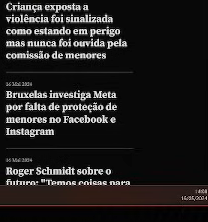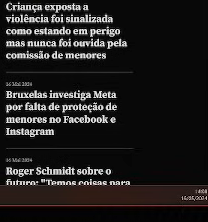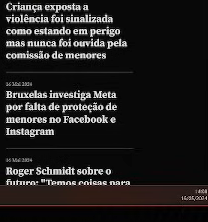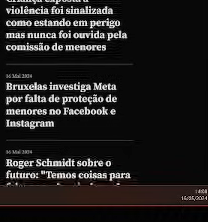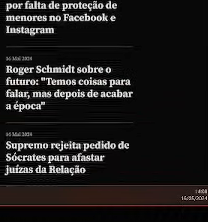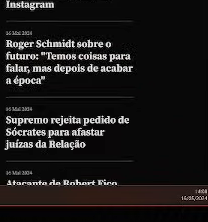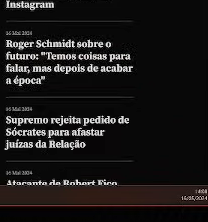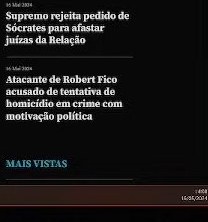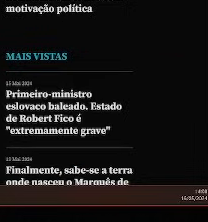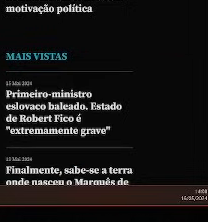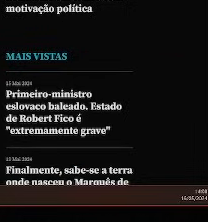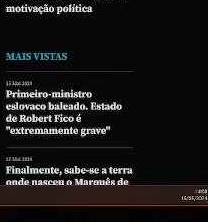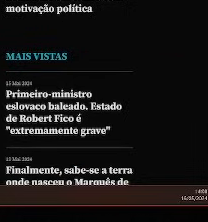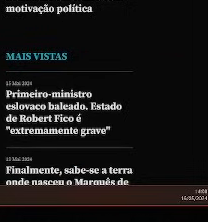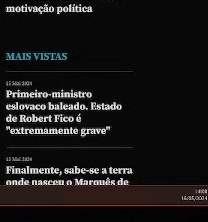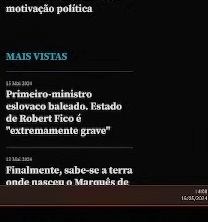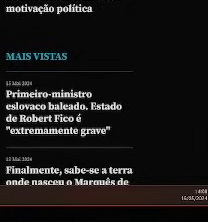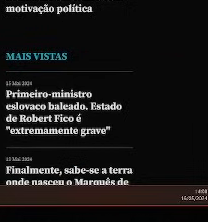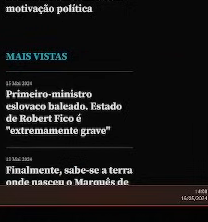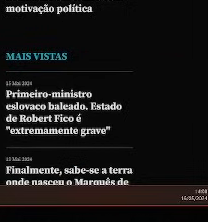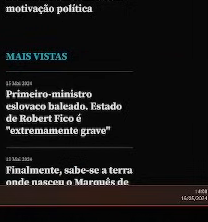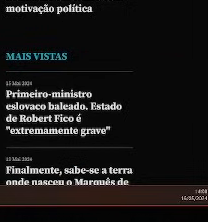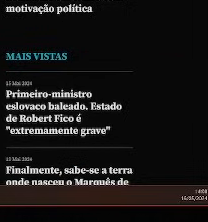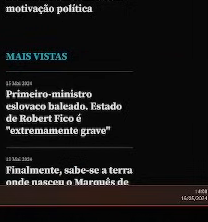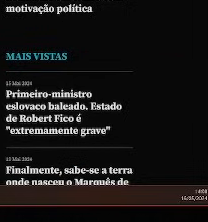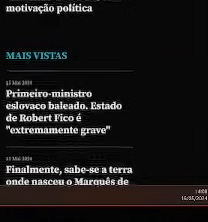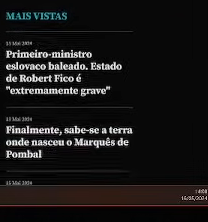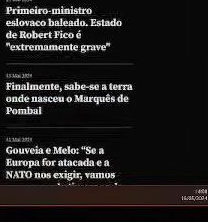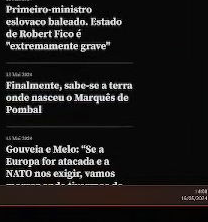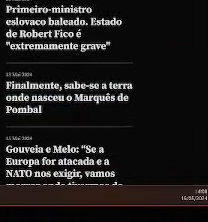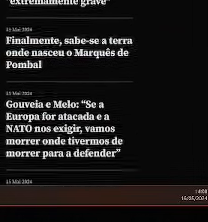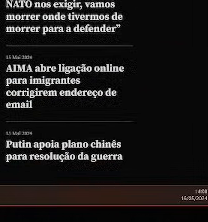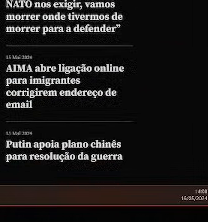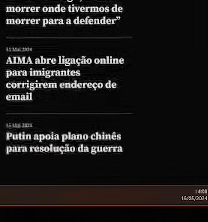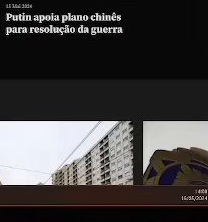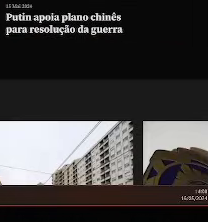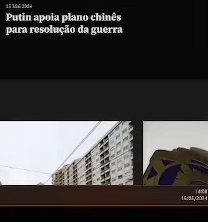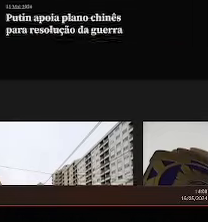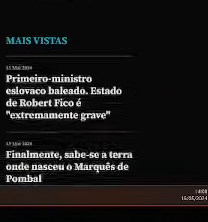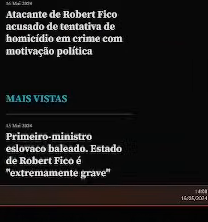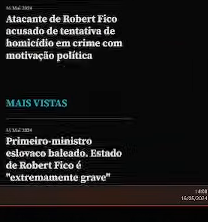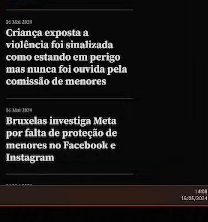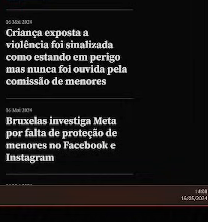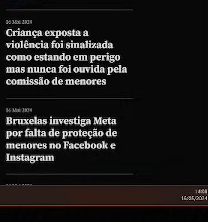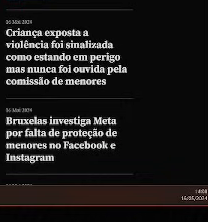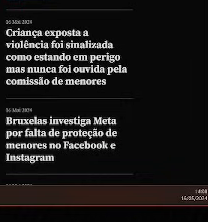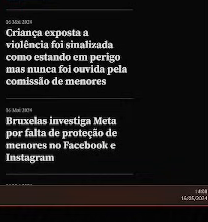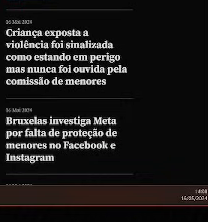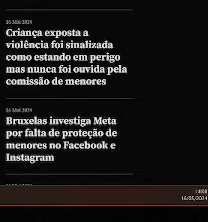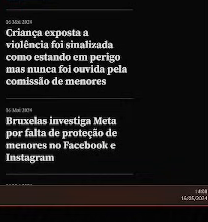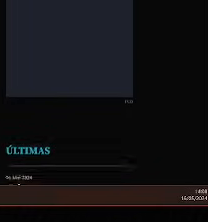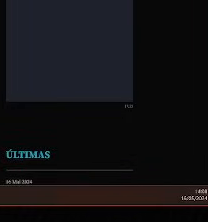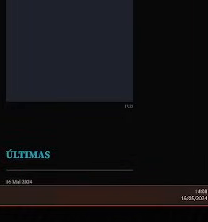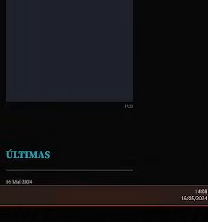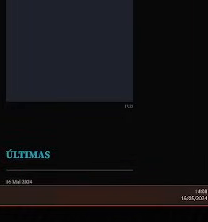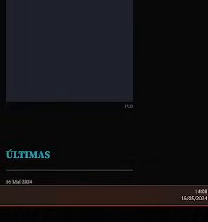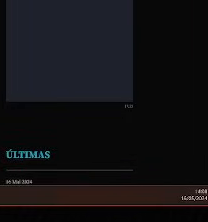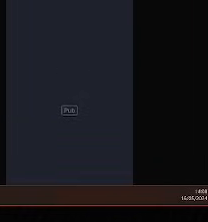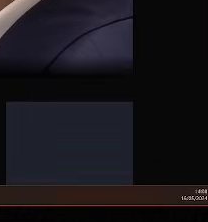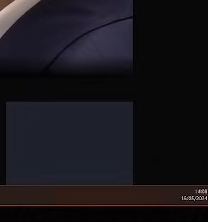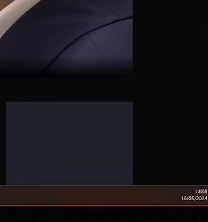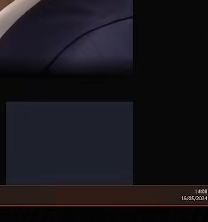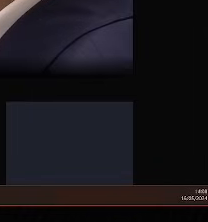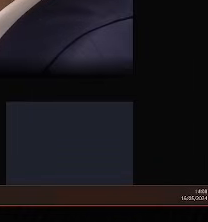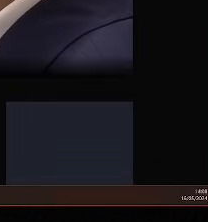Educação e foi por parte da da da da diretora do spac certo ISO não quer dizer que isto não aconteceu